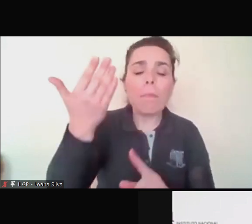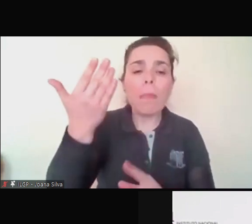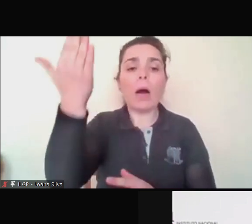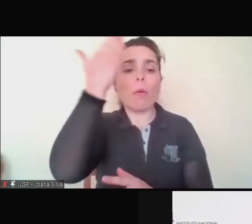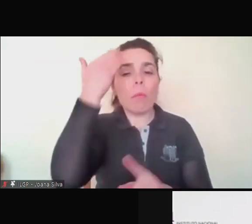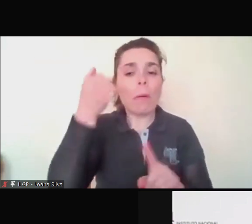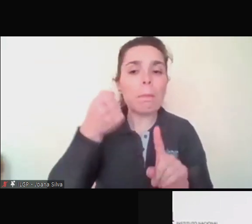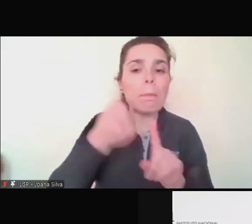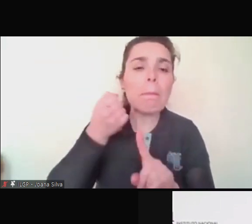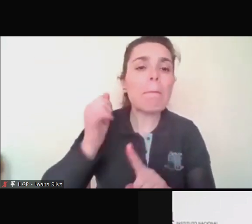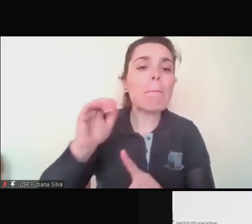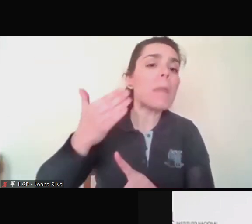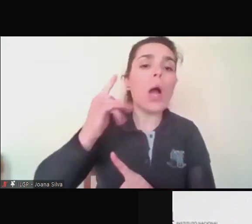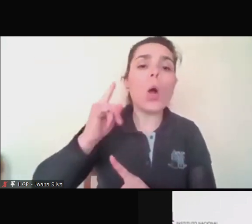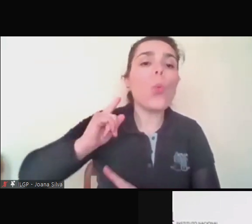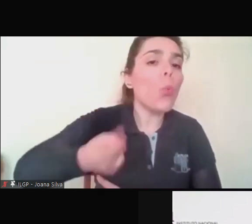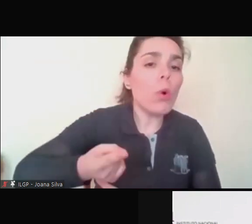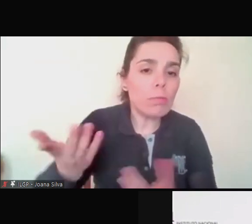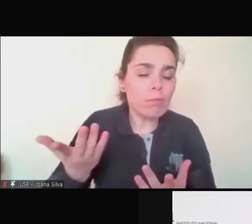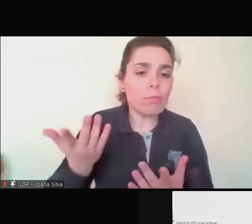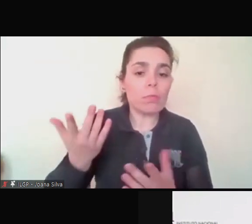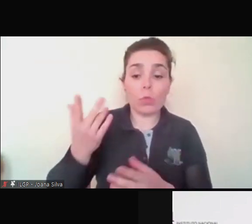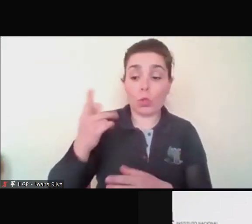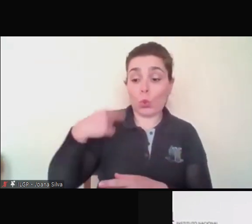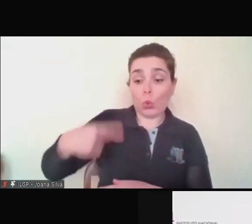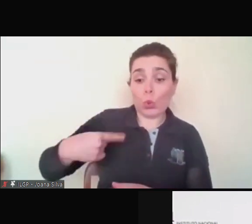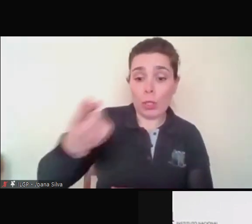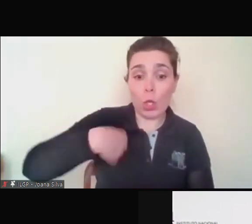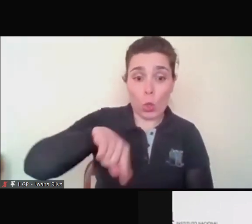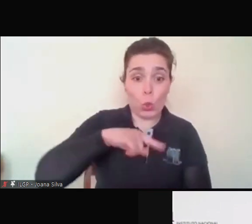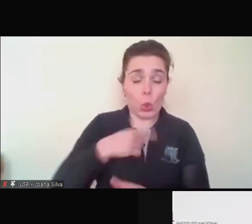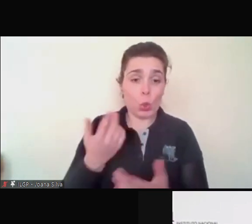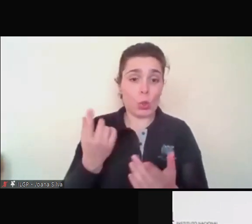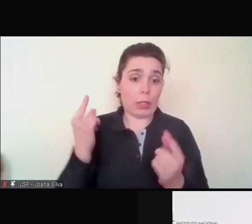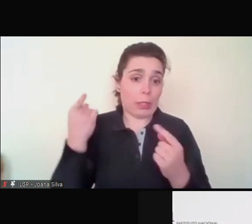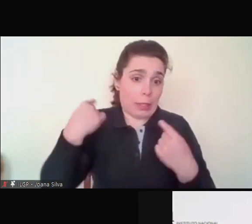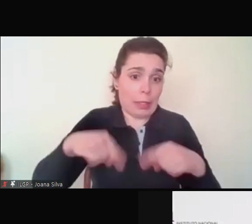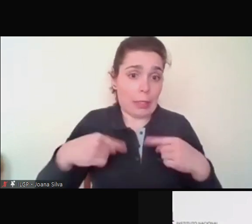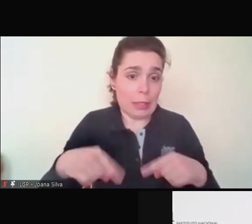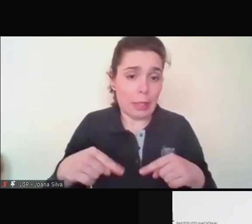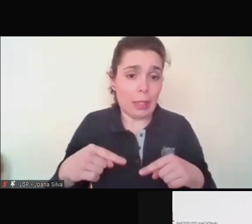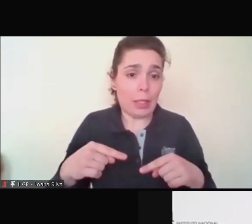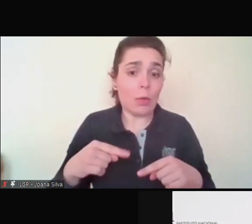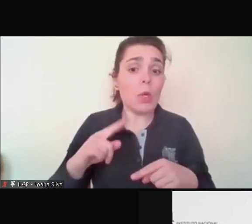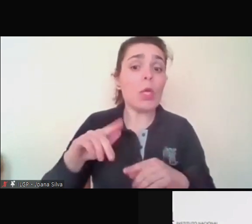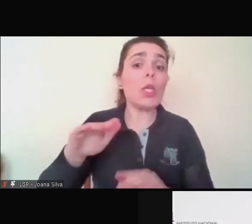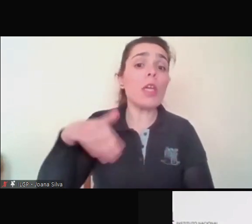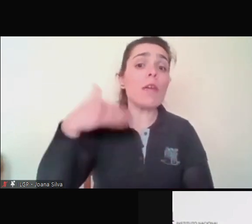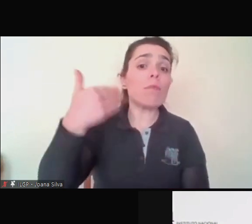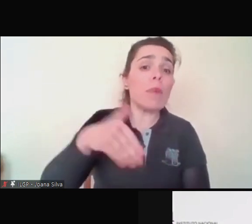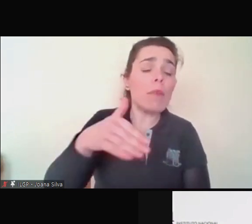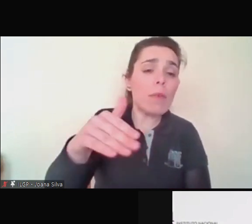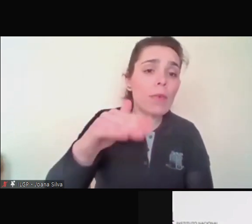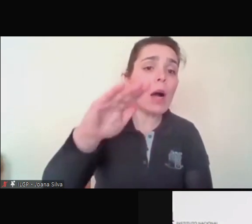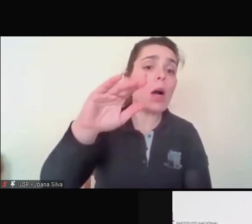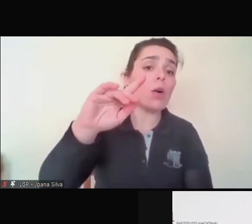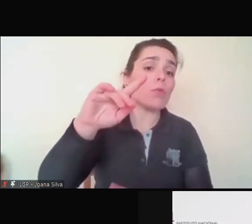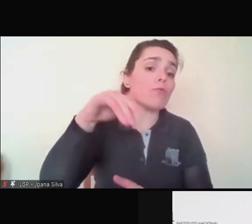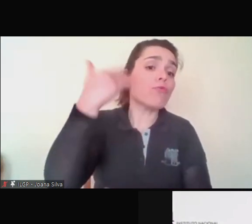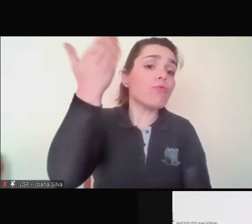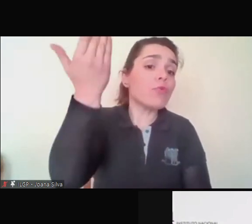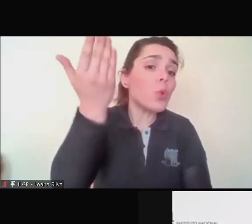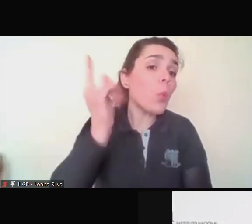que lidamos hoje e que antecipamos que vamos lidar nos próximos tempos.